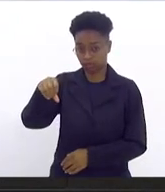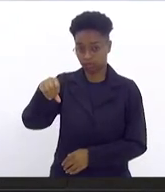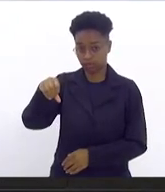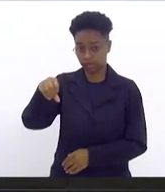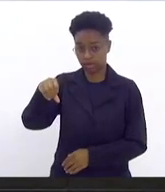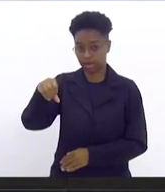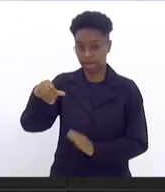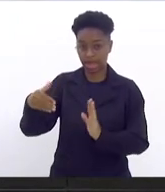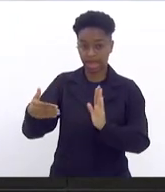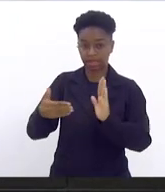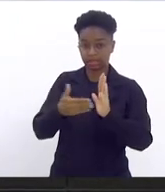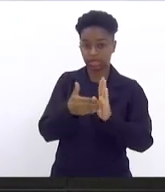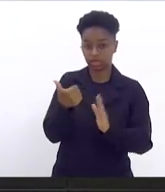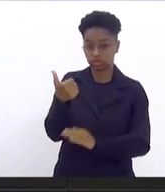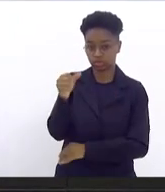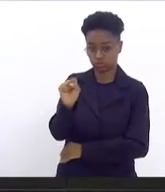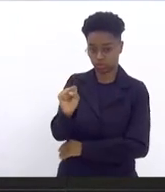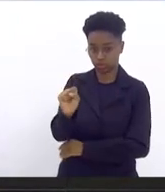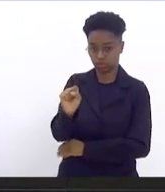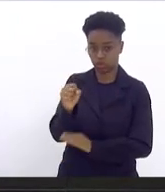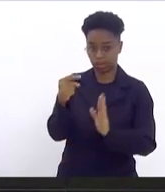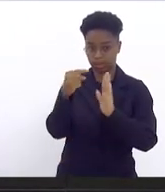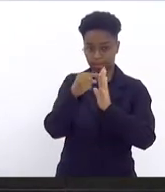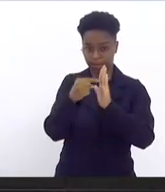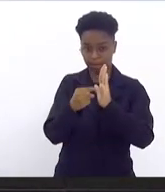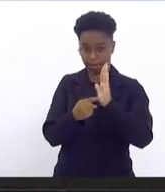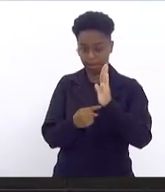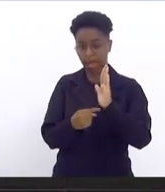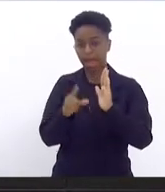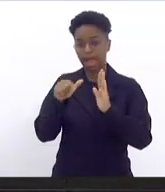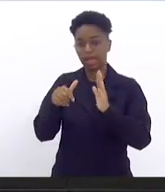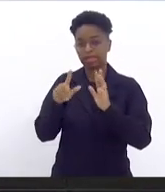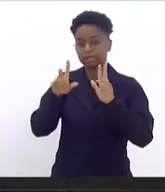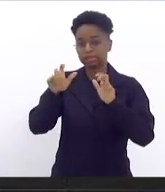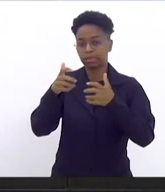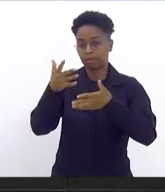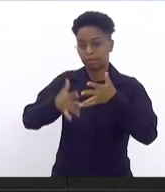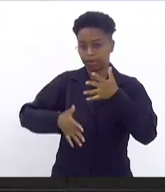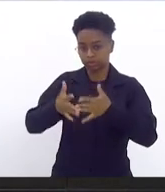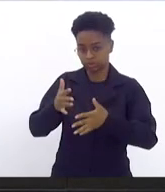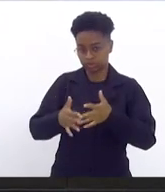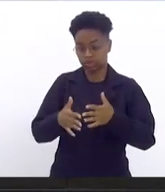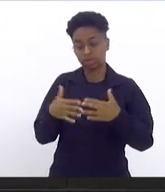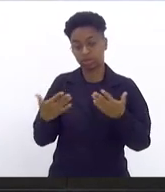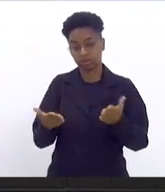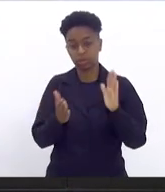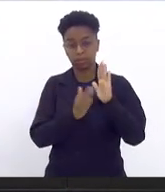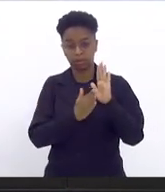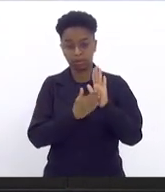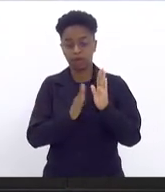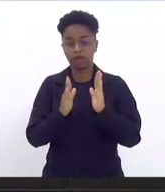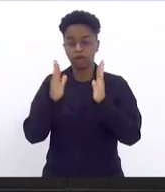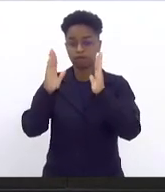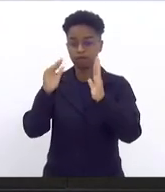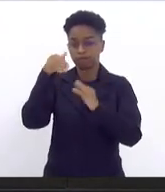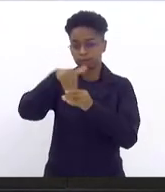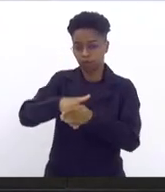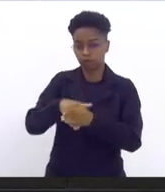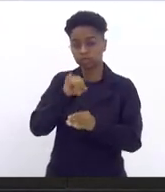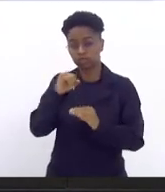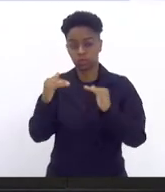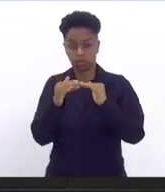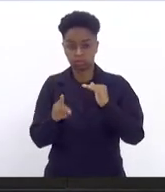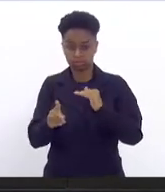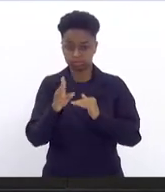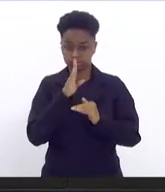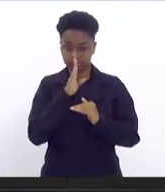ao número 18 da pauta. São os projetos pela prejudicabilidade. A proposição é para votação em bloco. Senhores que aprovam a votação em bloco,